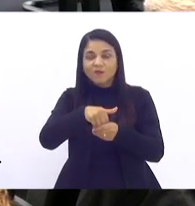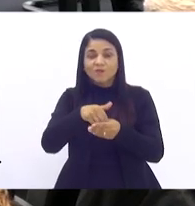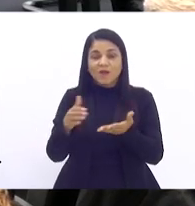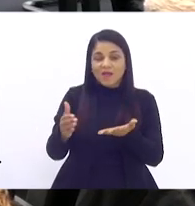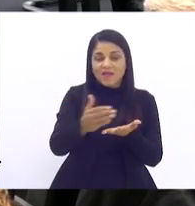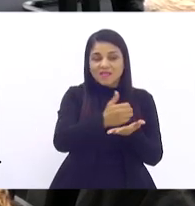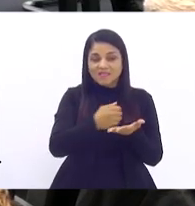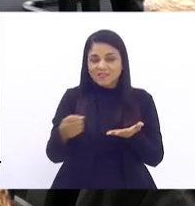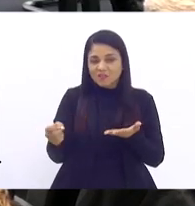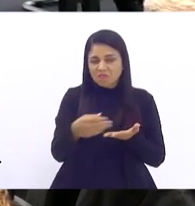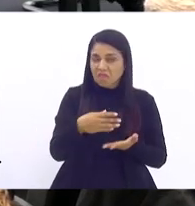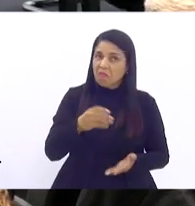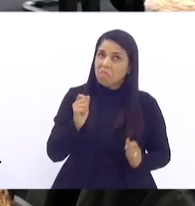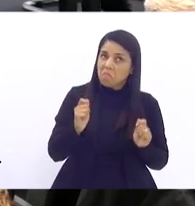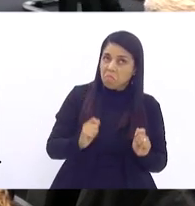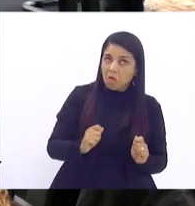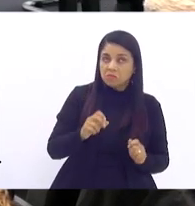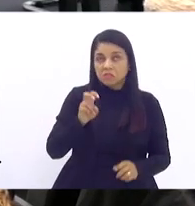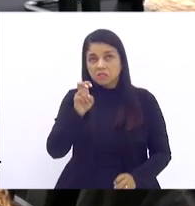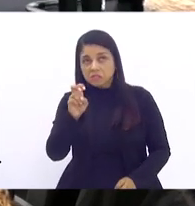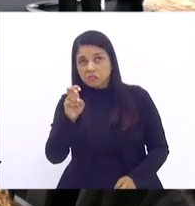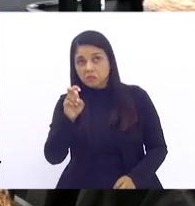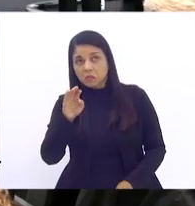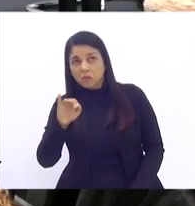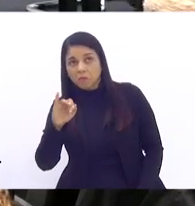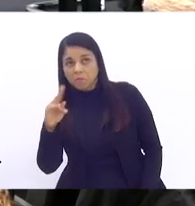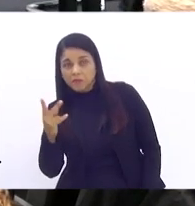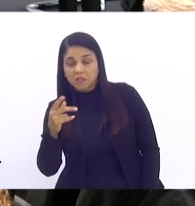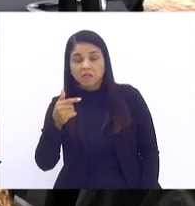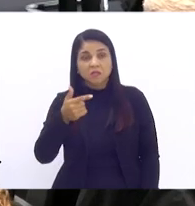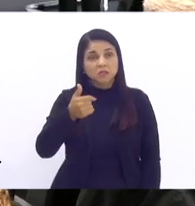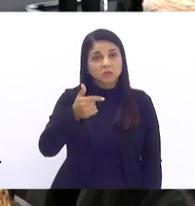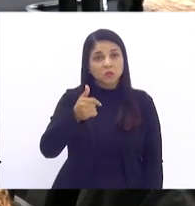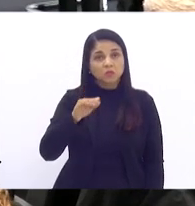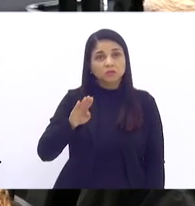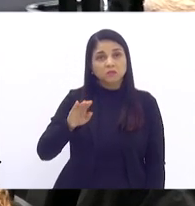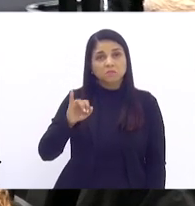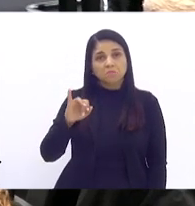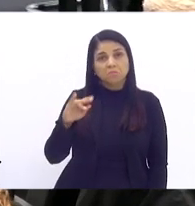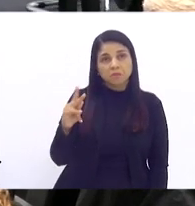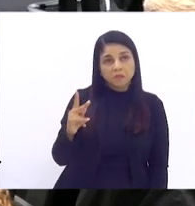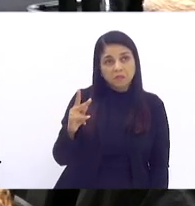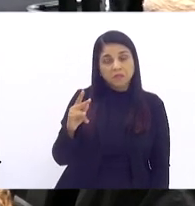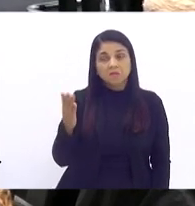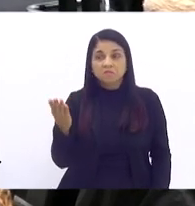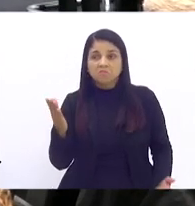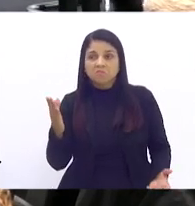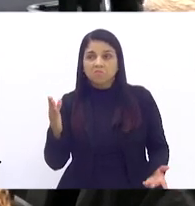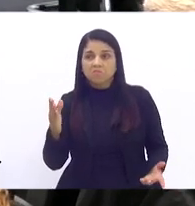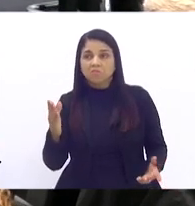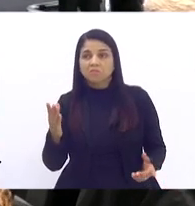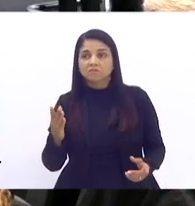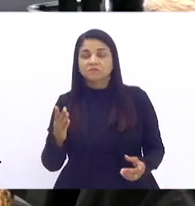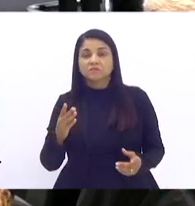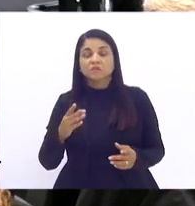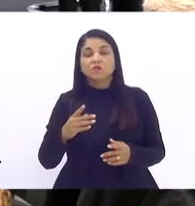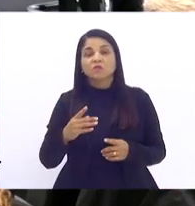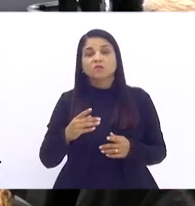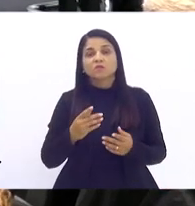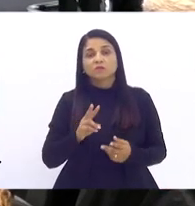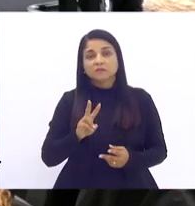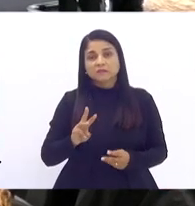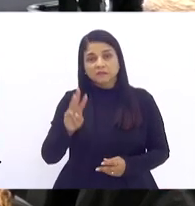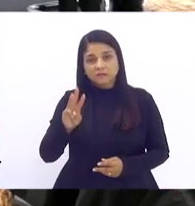Danilo falou que pode ser 5b pode ser 12b a gente não tem essa estimativa porque esse site de apostas